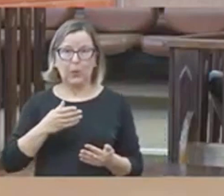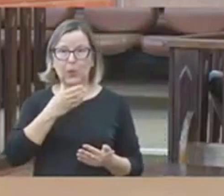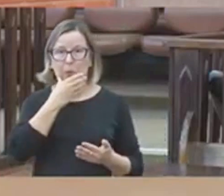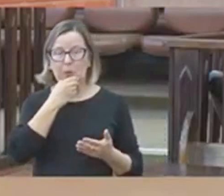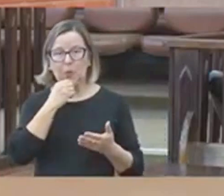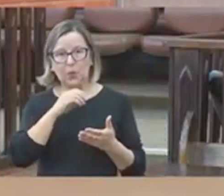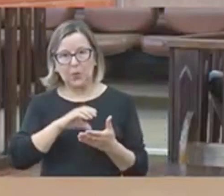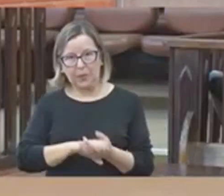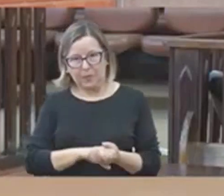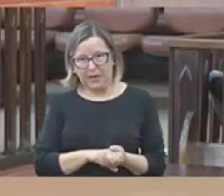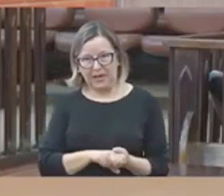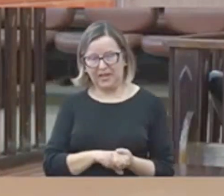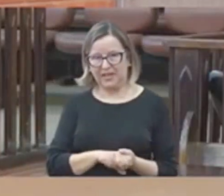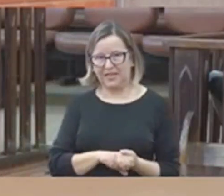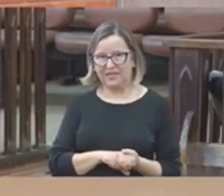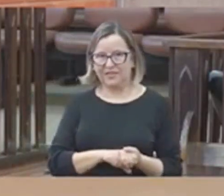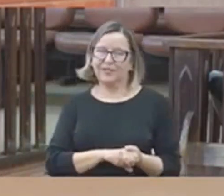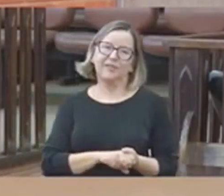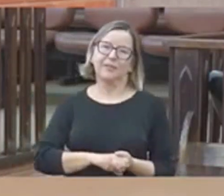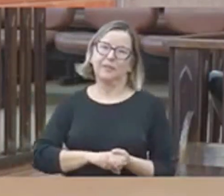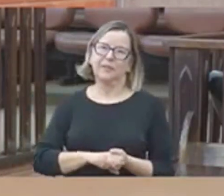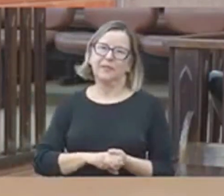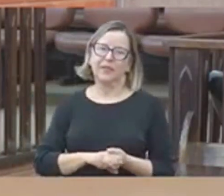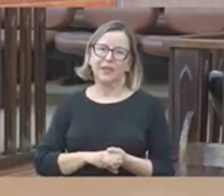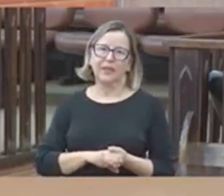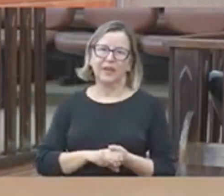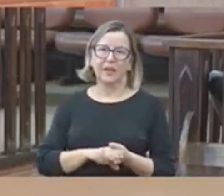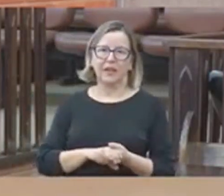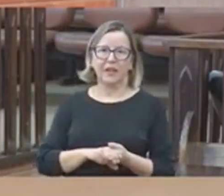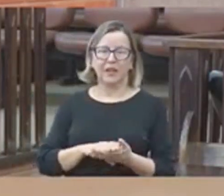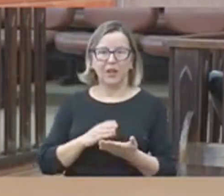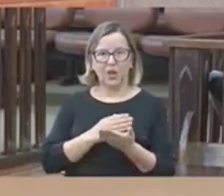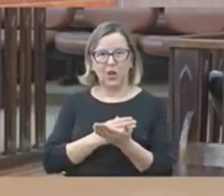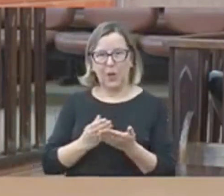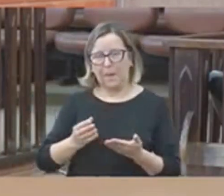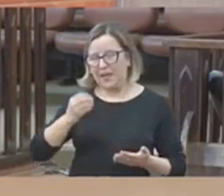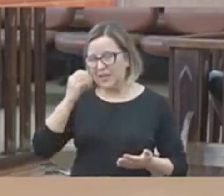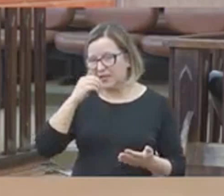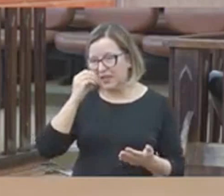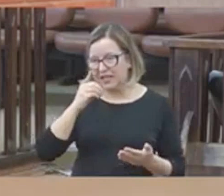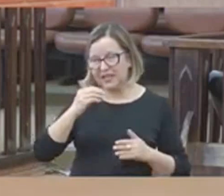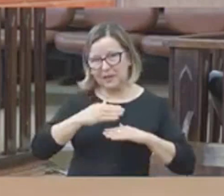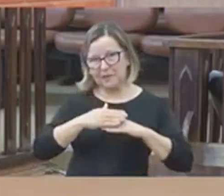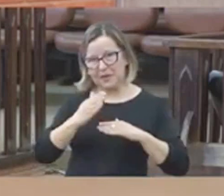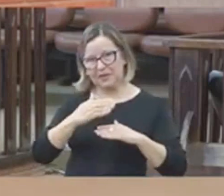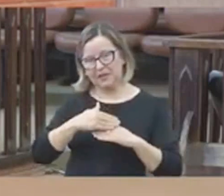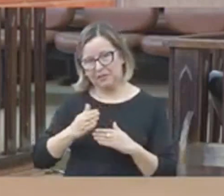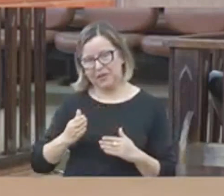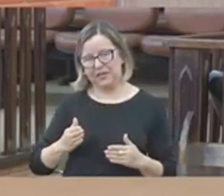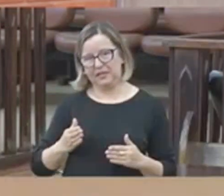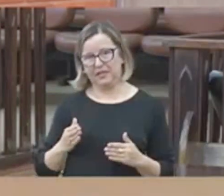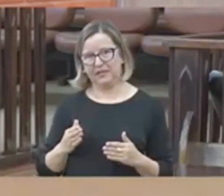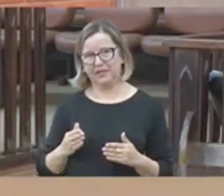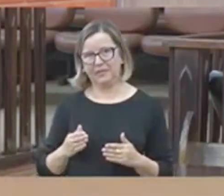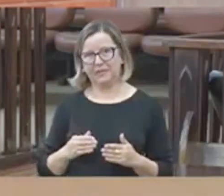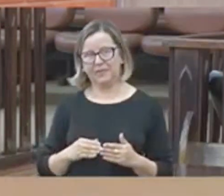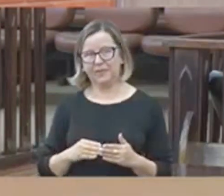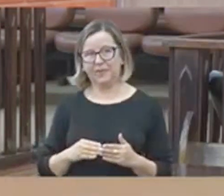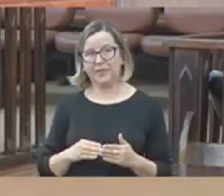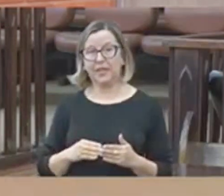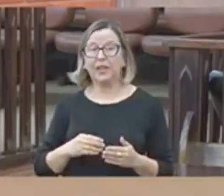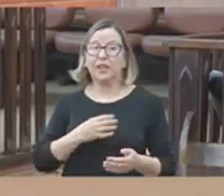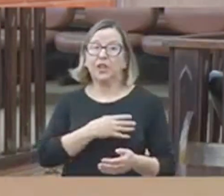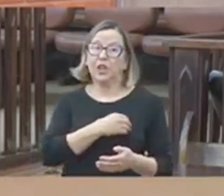divórcio emocional, e depois um divórcio físico. Os filhos vão entrar em